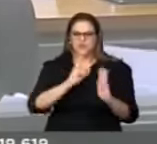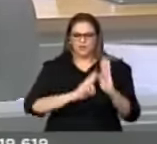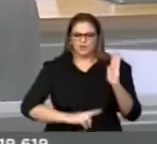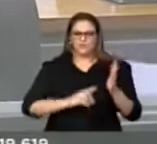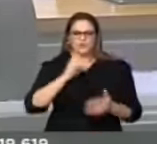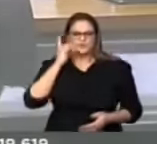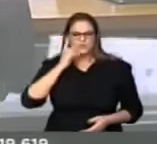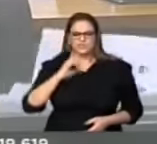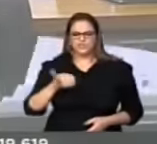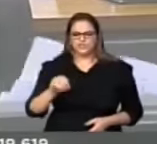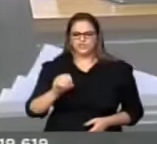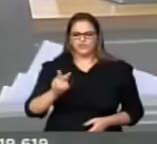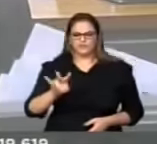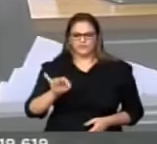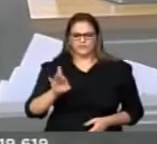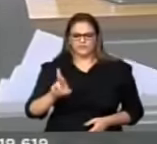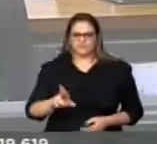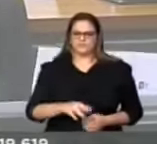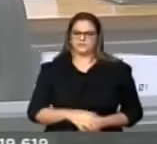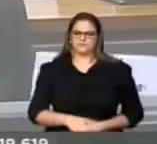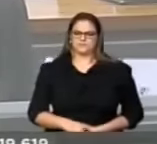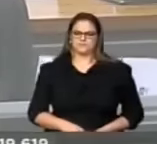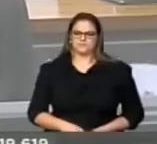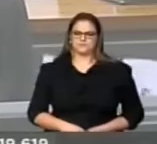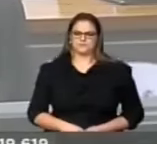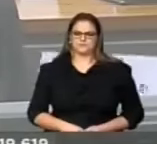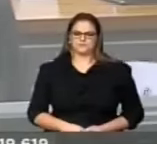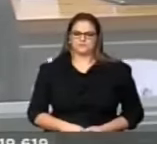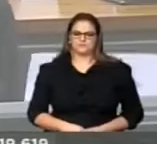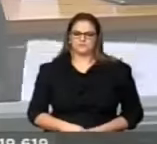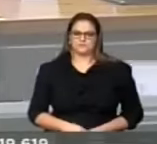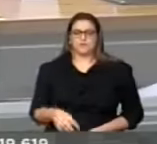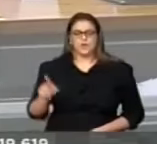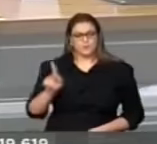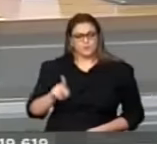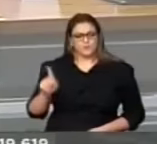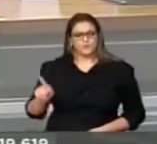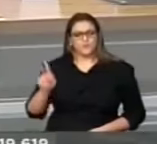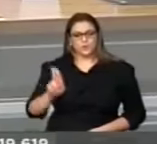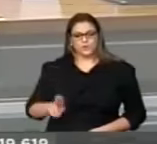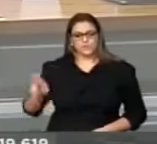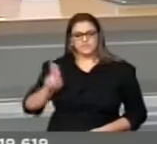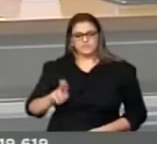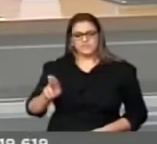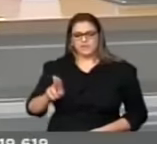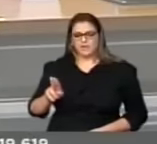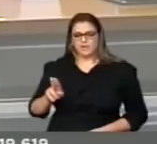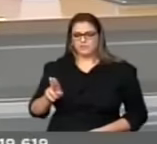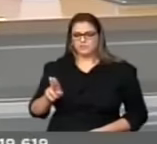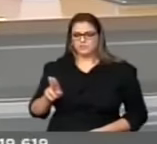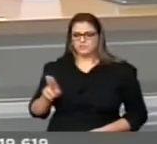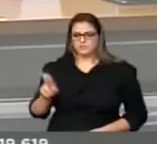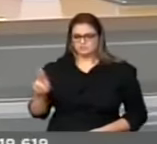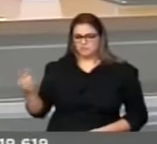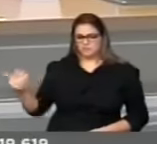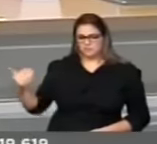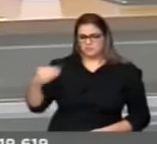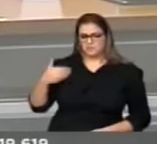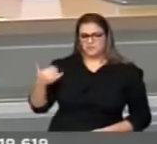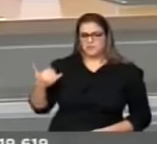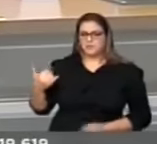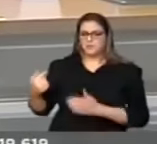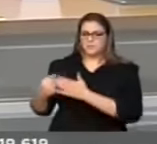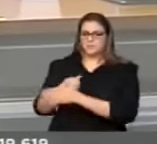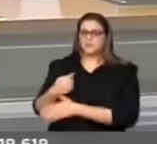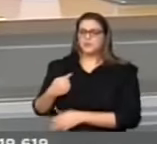relatório. Eu quero dizer o seguinte, um professor universitário me procurou, ele fez uma enquete numa sala de universidade. Quem sabe